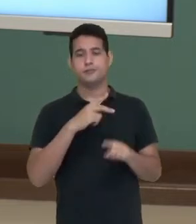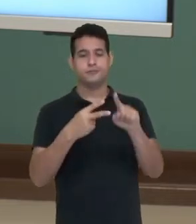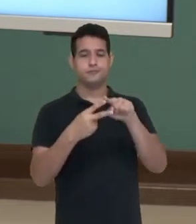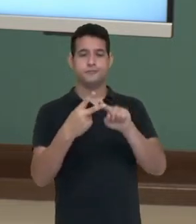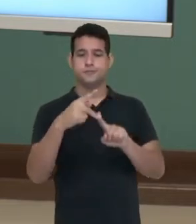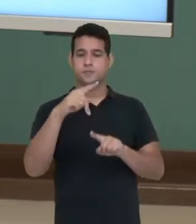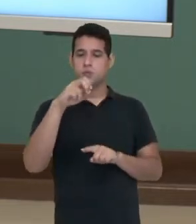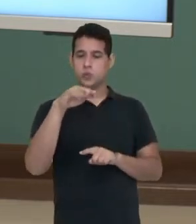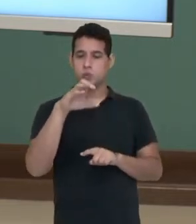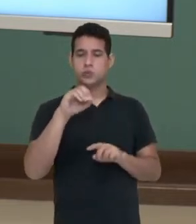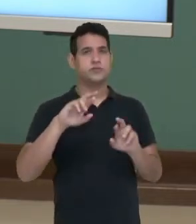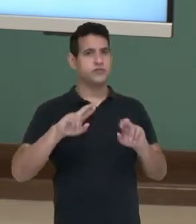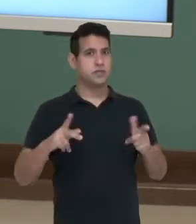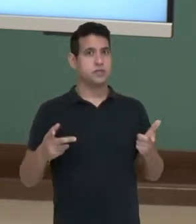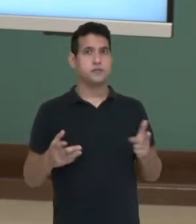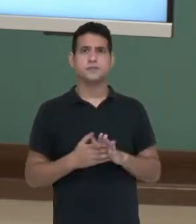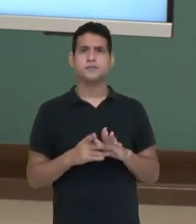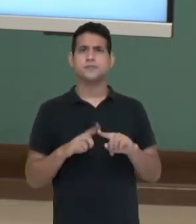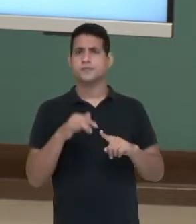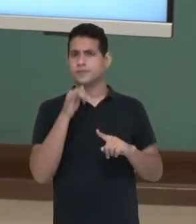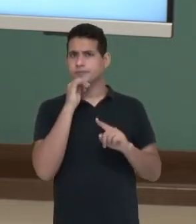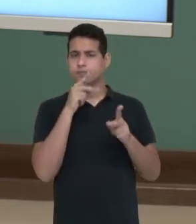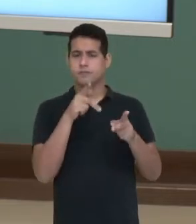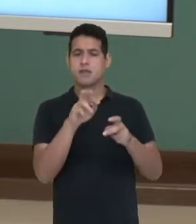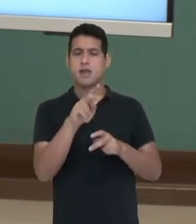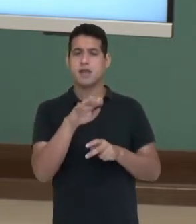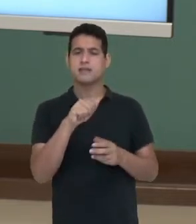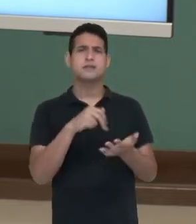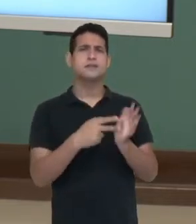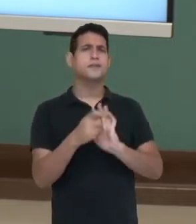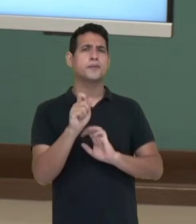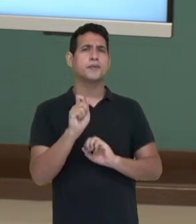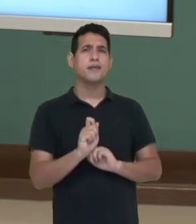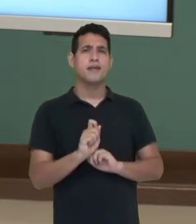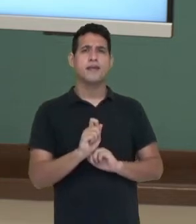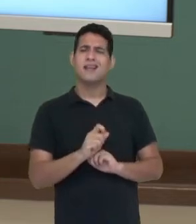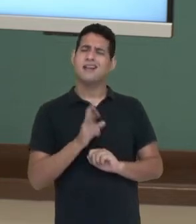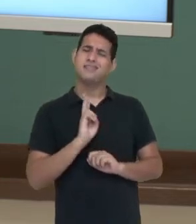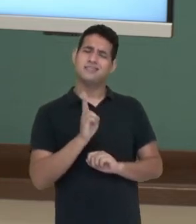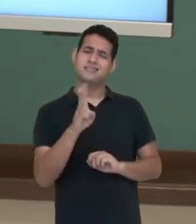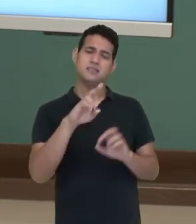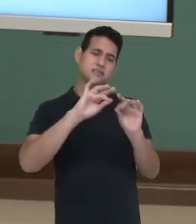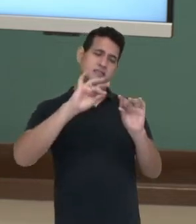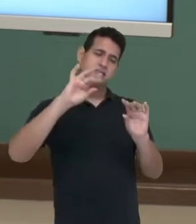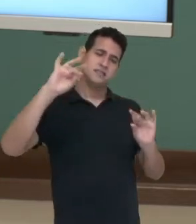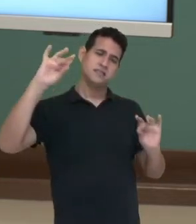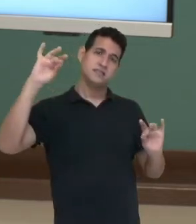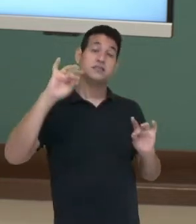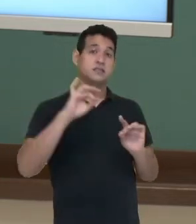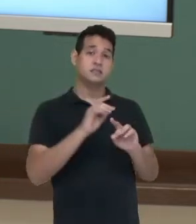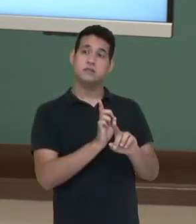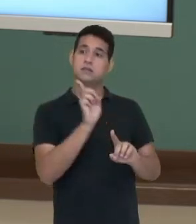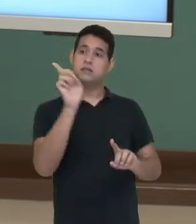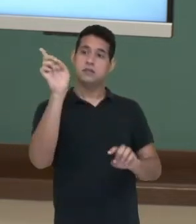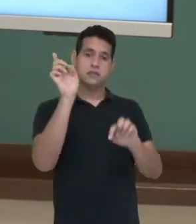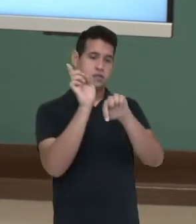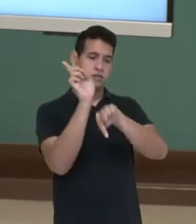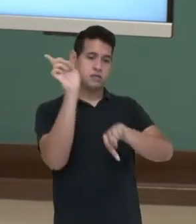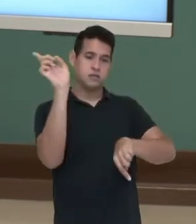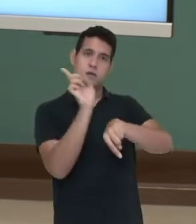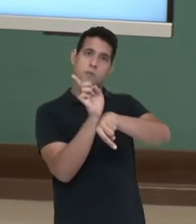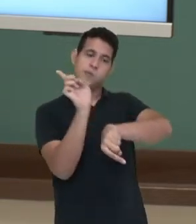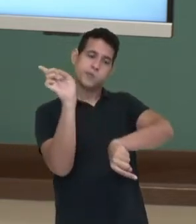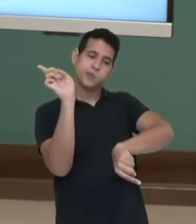dois pontos, tá bom? Então, nesse caso, a reta R, ela é infinita para ambos os lados, tá bom? Se eu quiser apenas